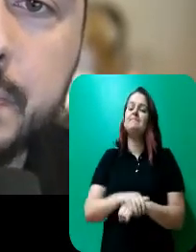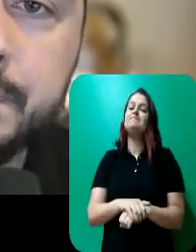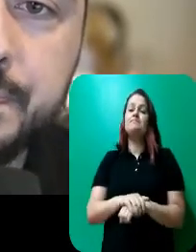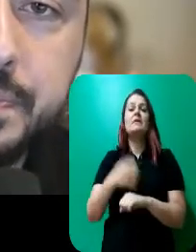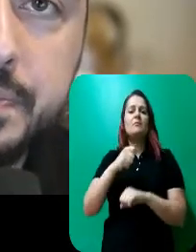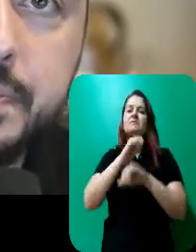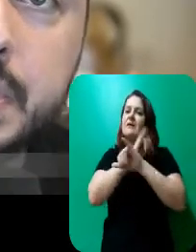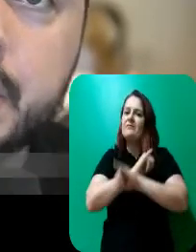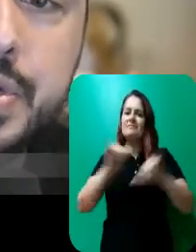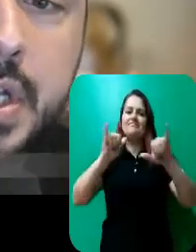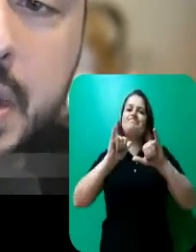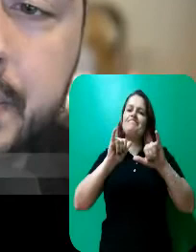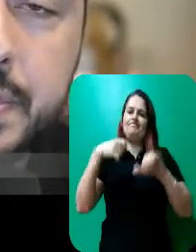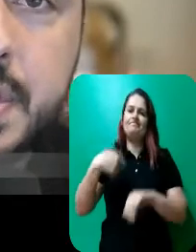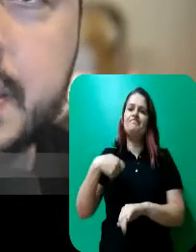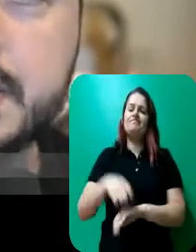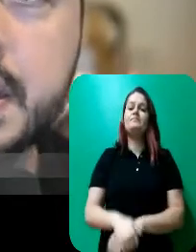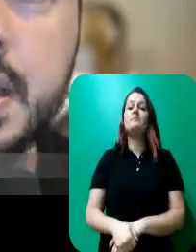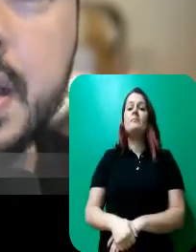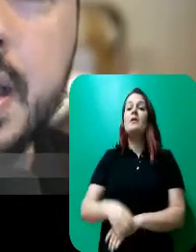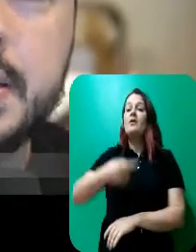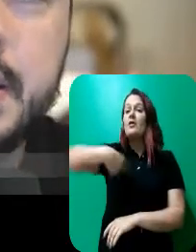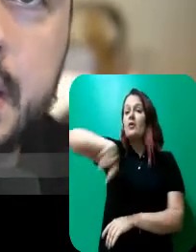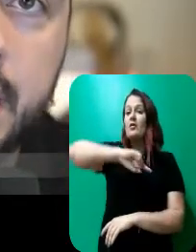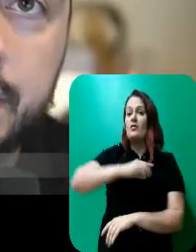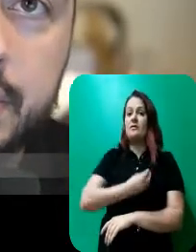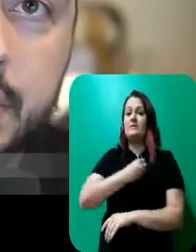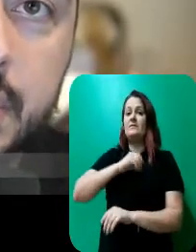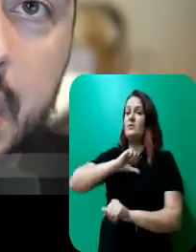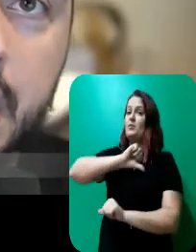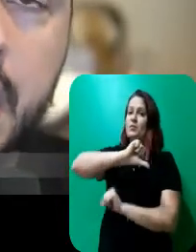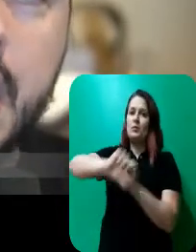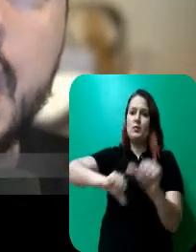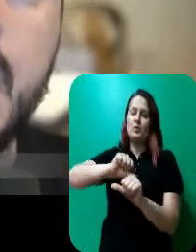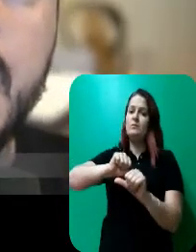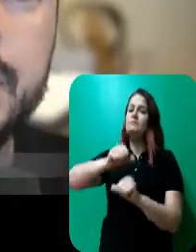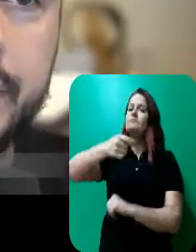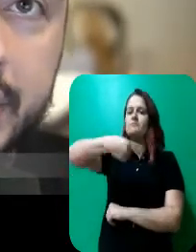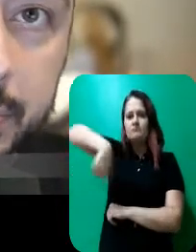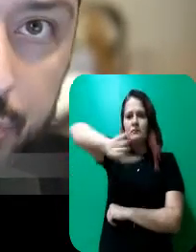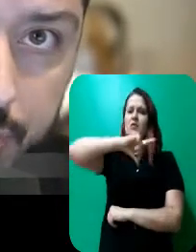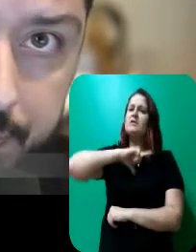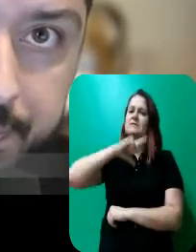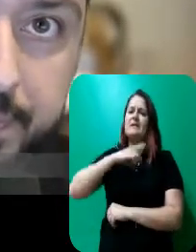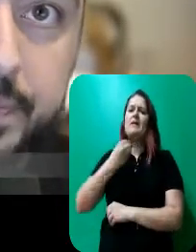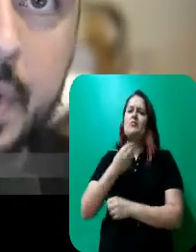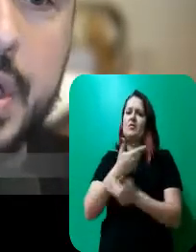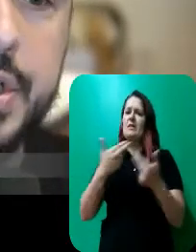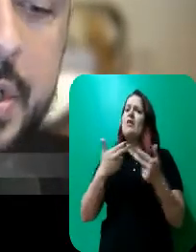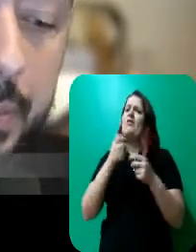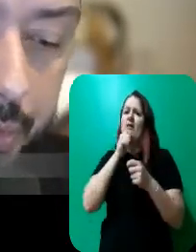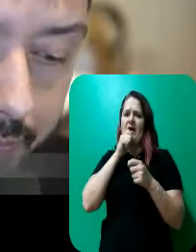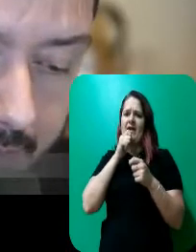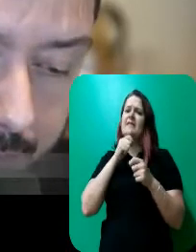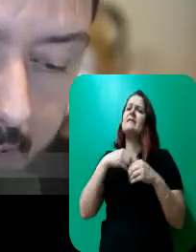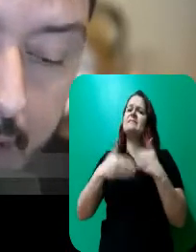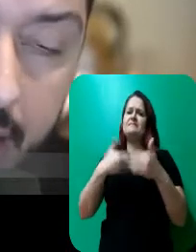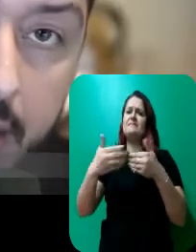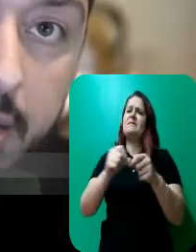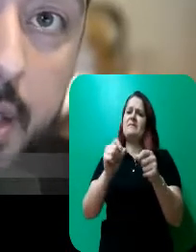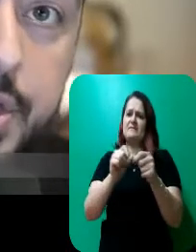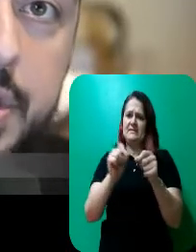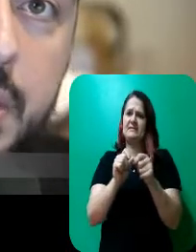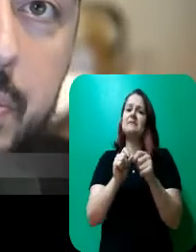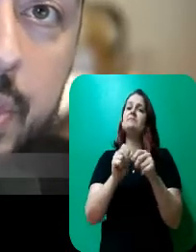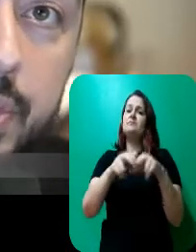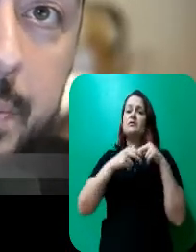ponto. E eu tinha que dar para vocês esses recados. Tá? A nossa vida mudou, a gente tem muito que fazer por aqui